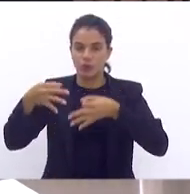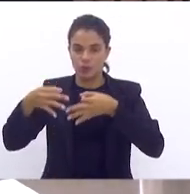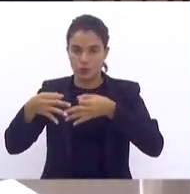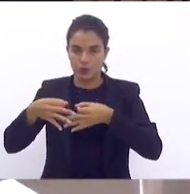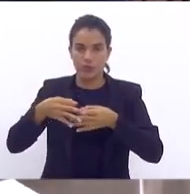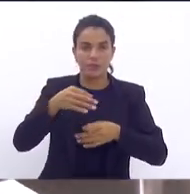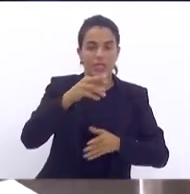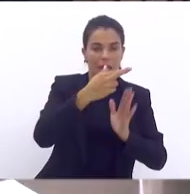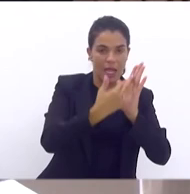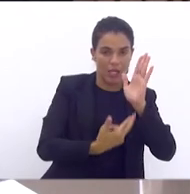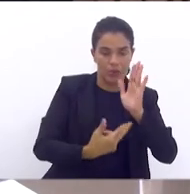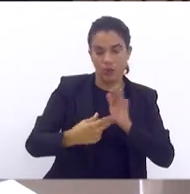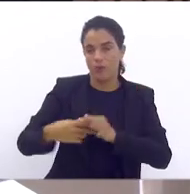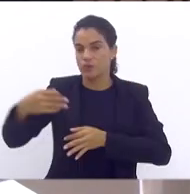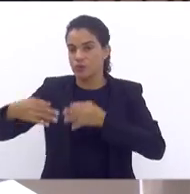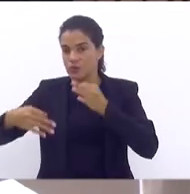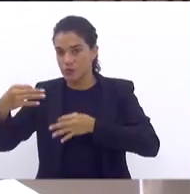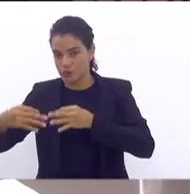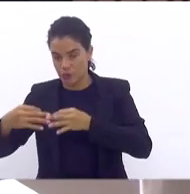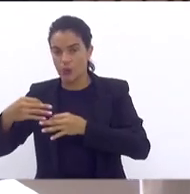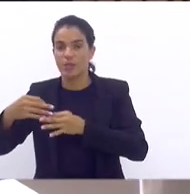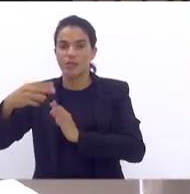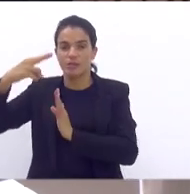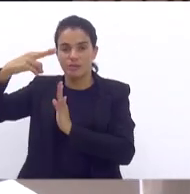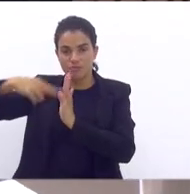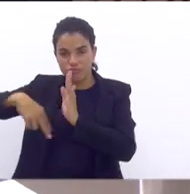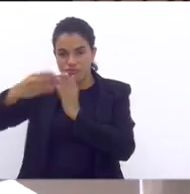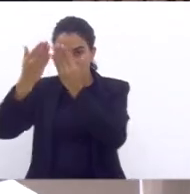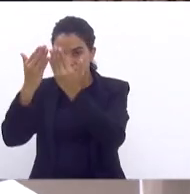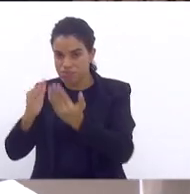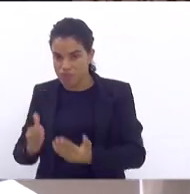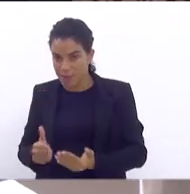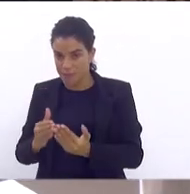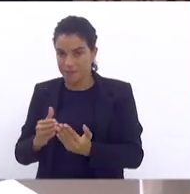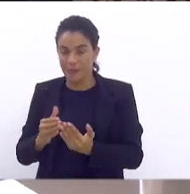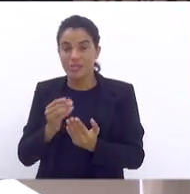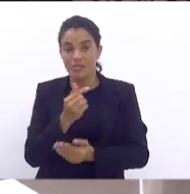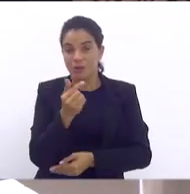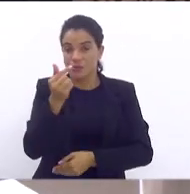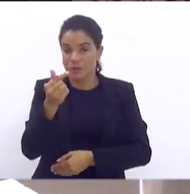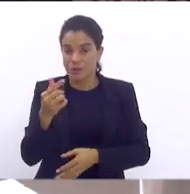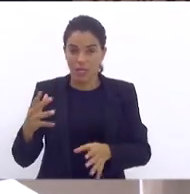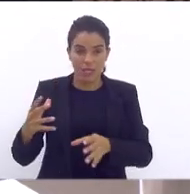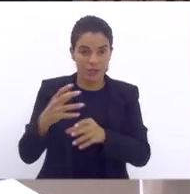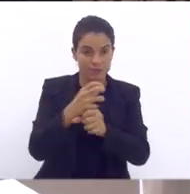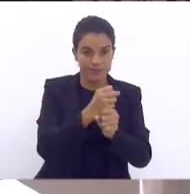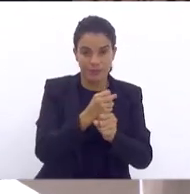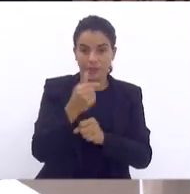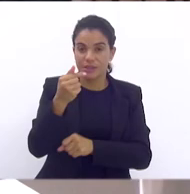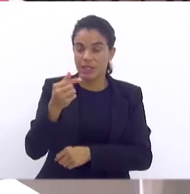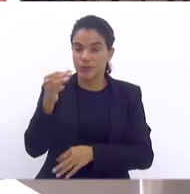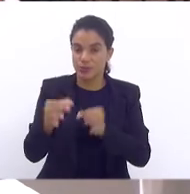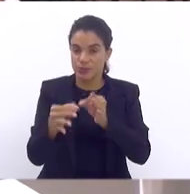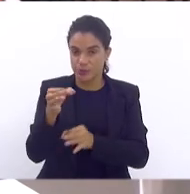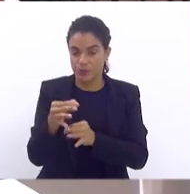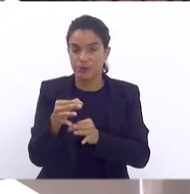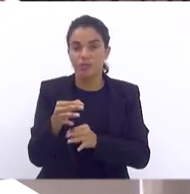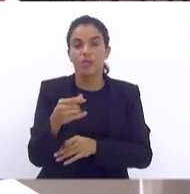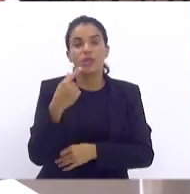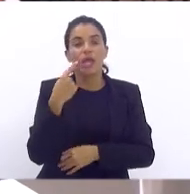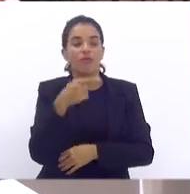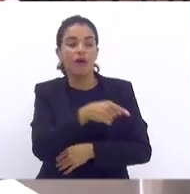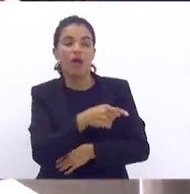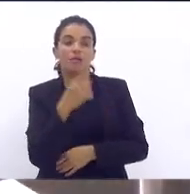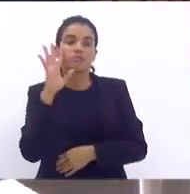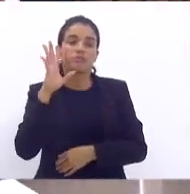revisor. São 7 juízes altamente especializados e eles vão perscrutar as causas determinantes de um